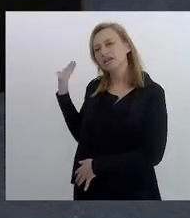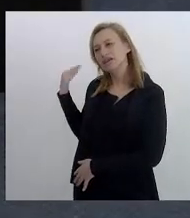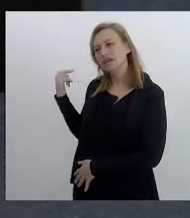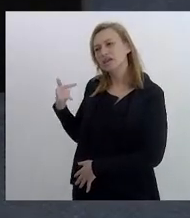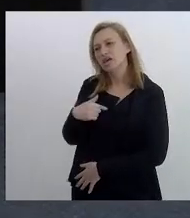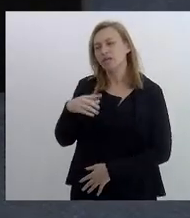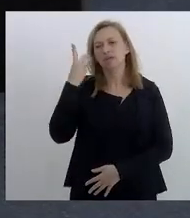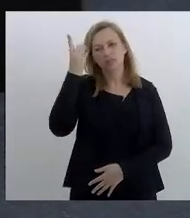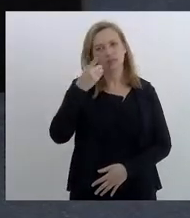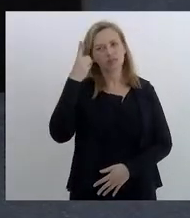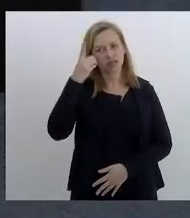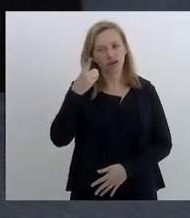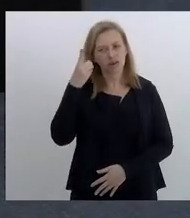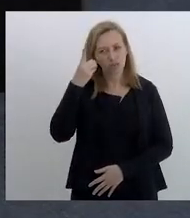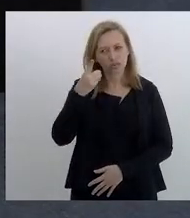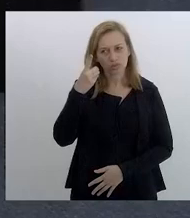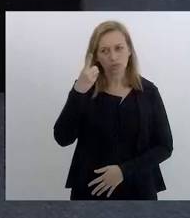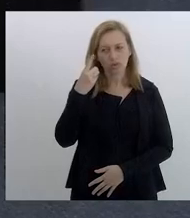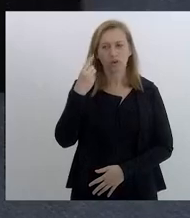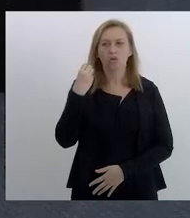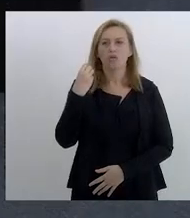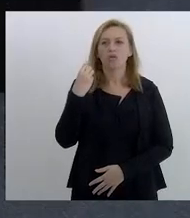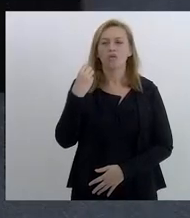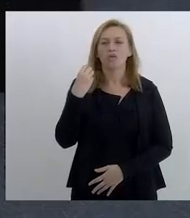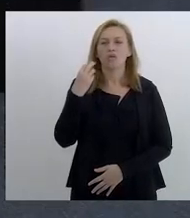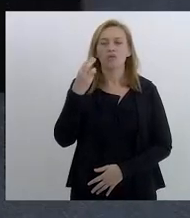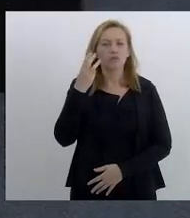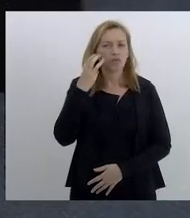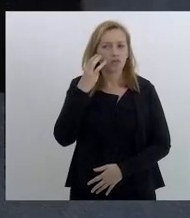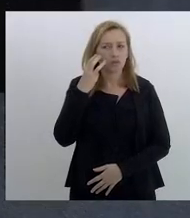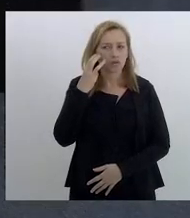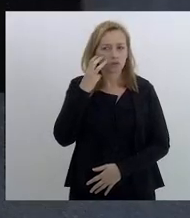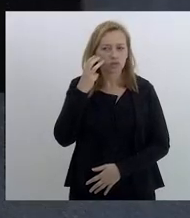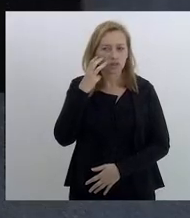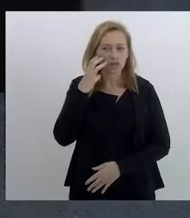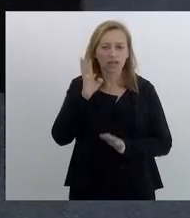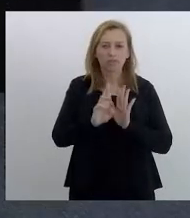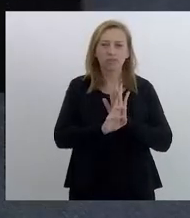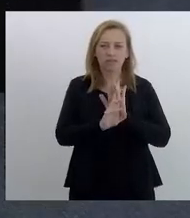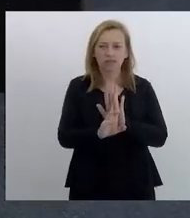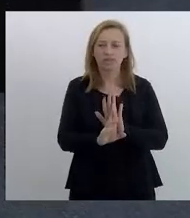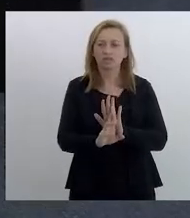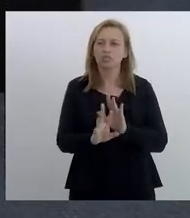e deputado Valdec Carneiro, representando o parlamento,